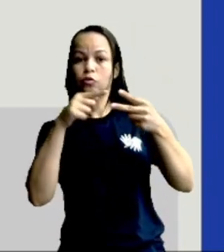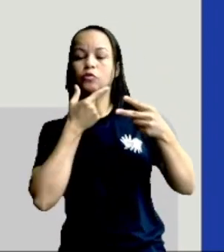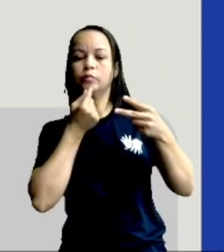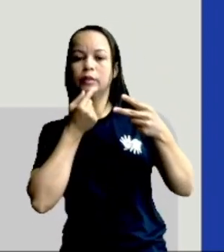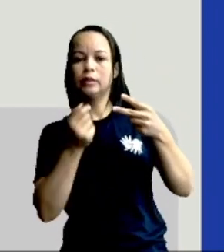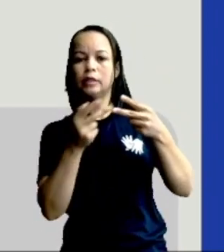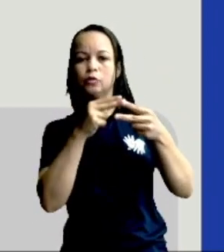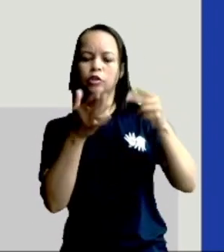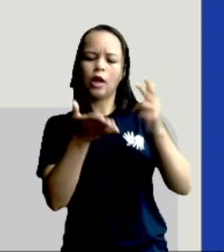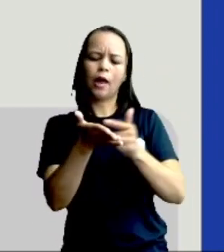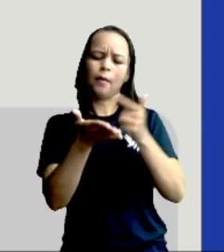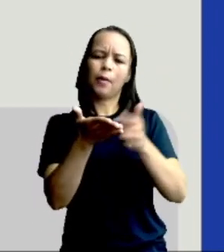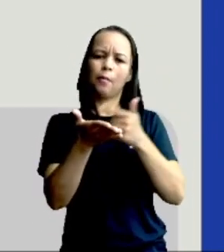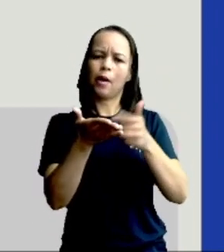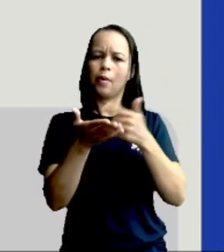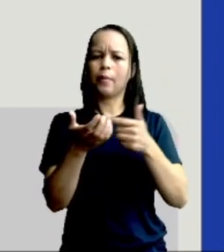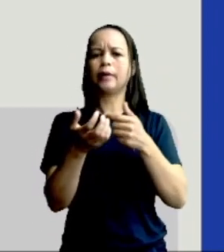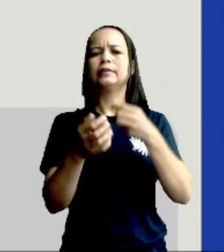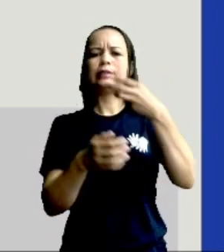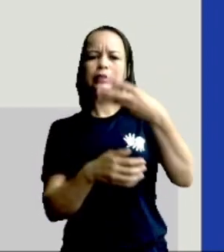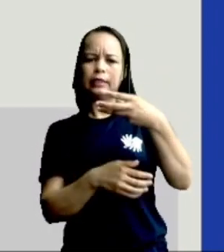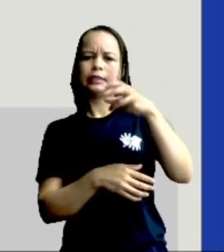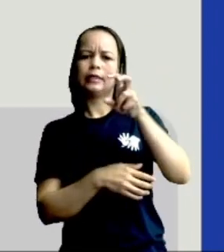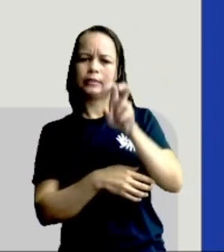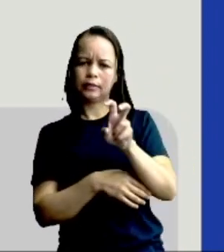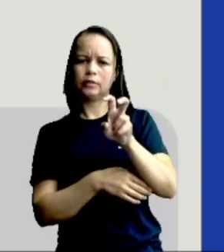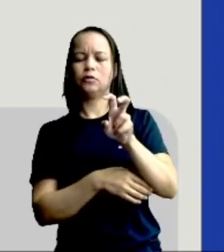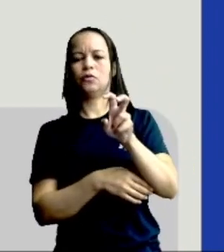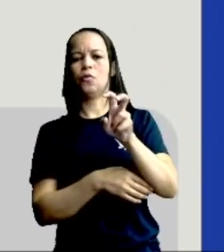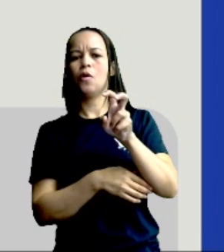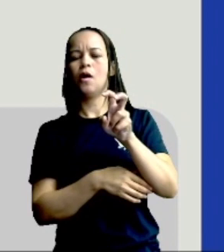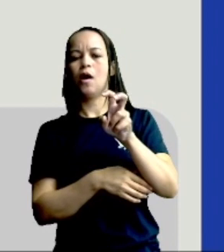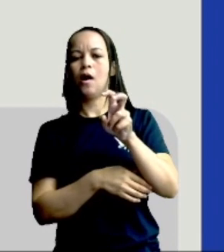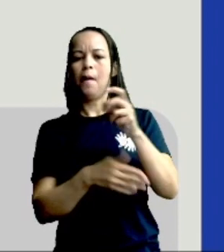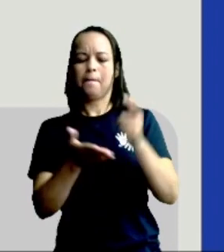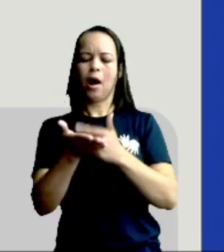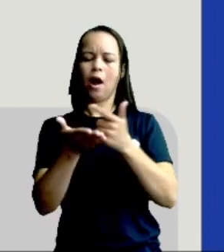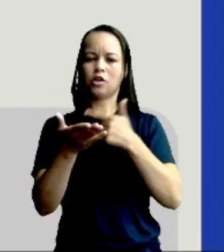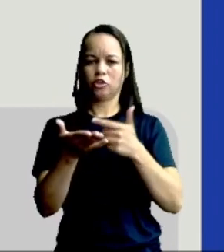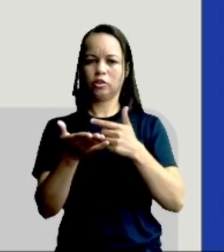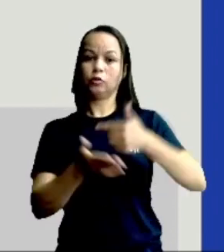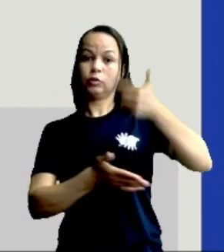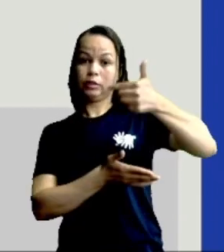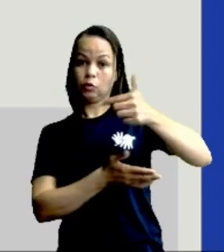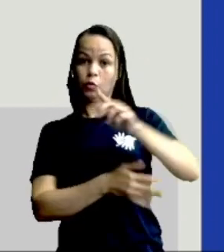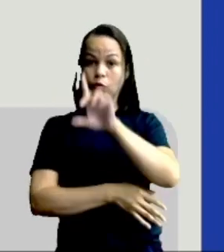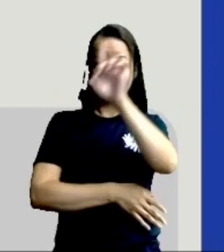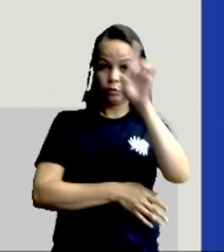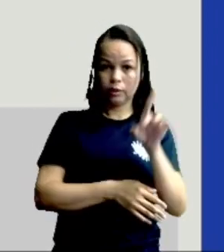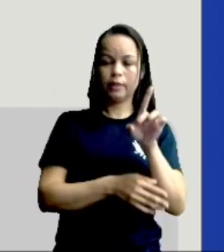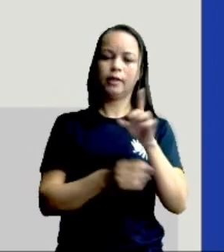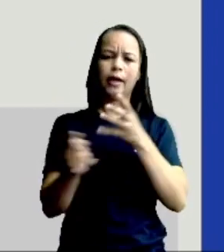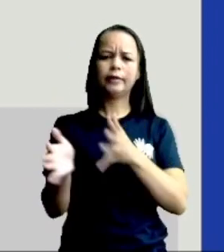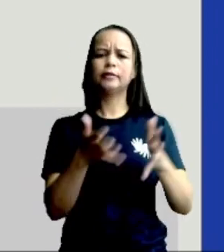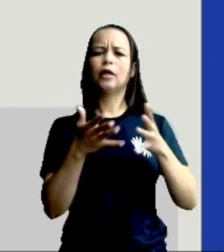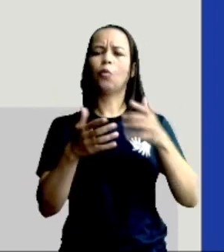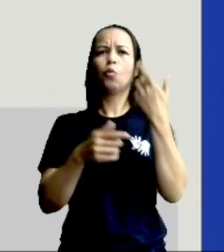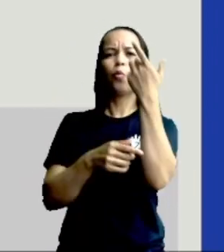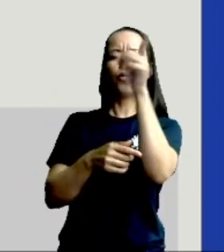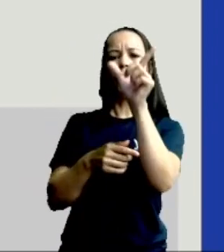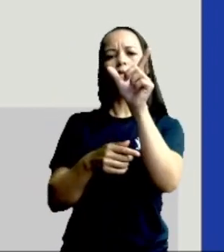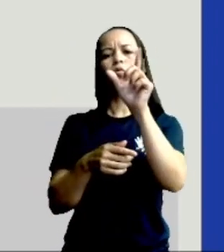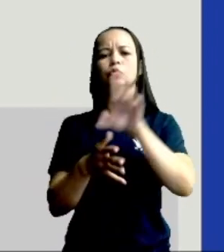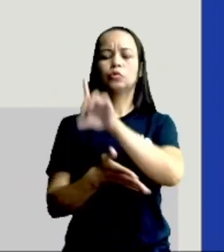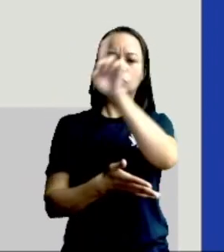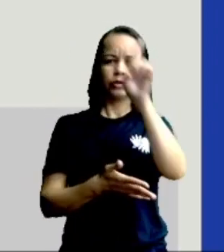as 35 páginas no segundo dia. E aí a gente precisa descobrir a quantidade de páginas que cada um leu no outro dia,